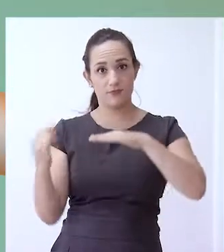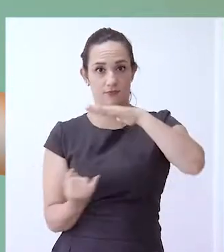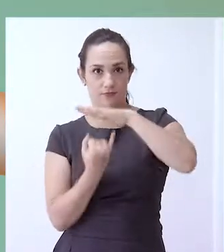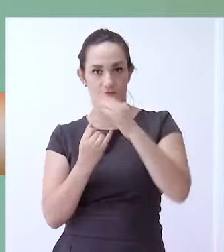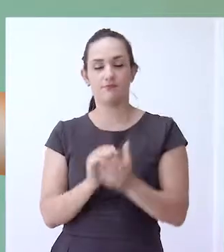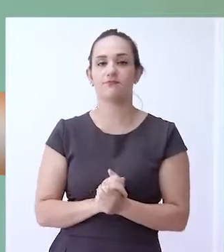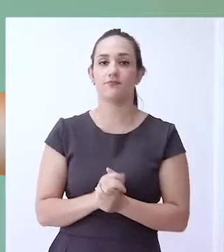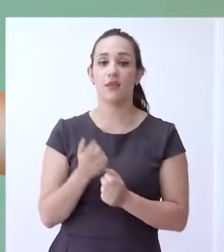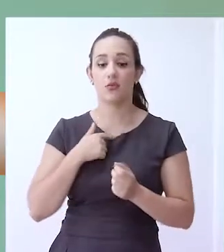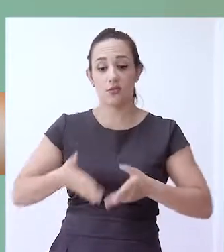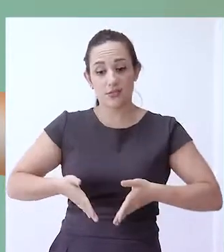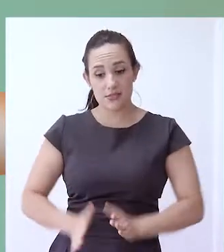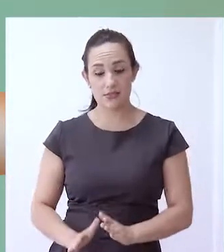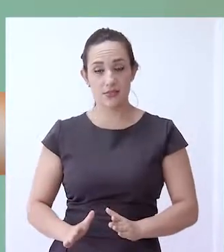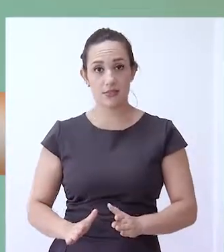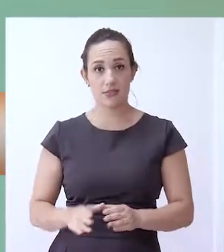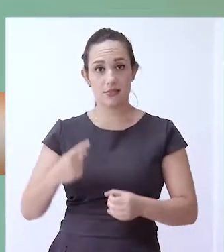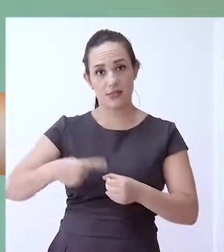natural de Ponta Porã,